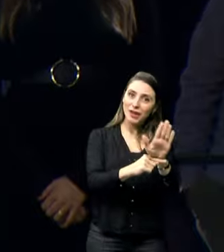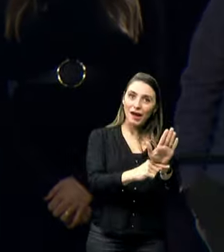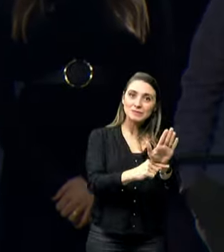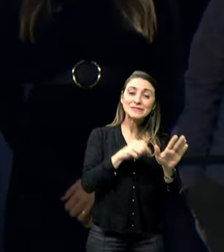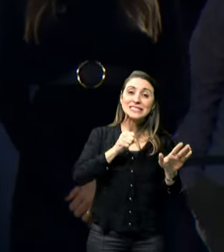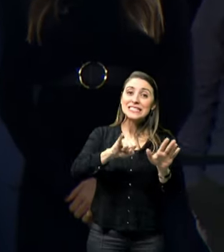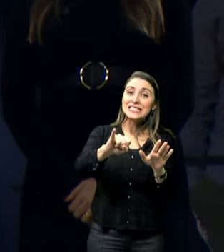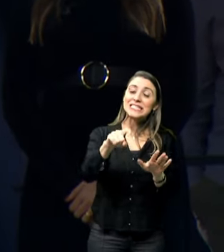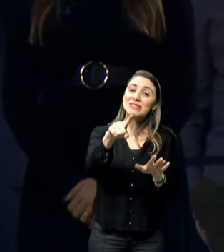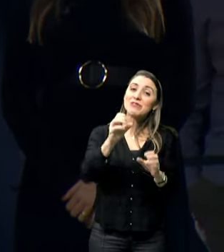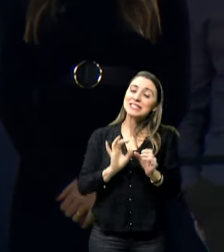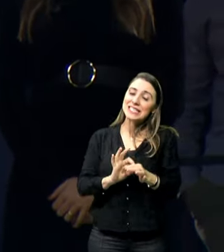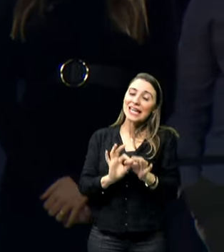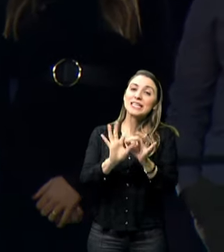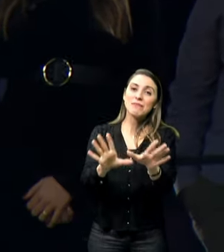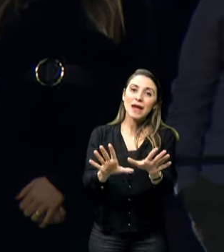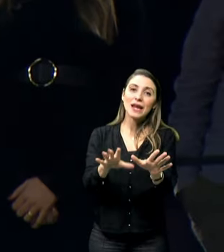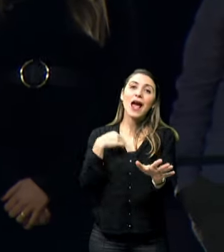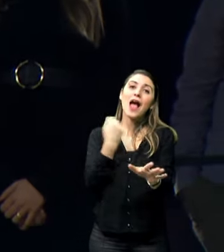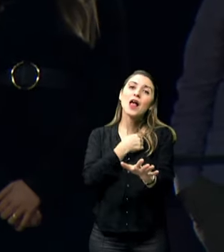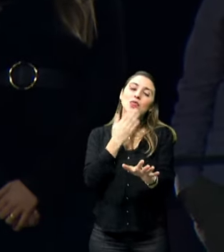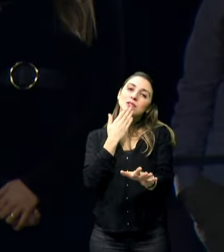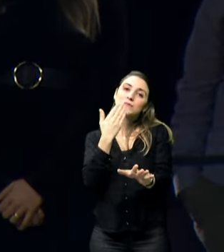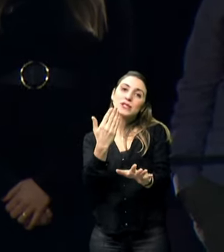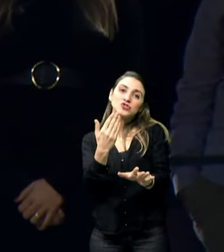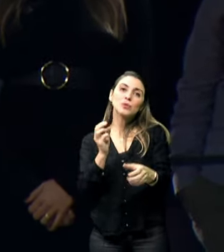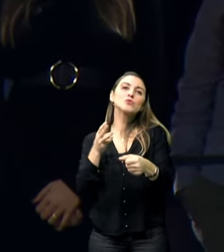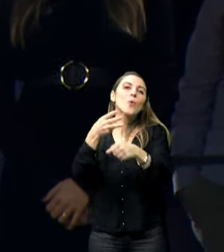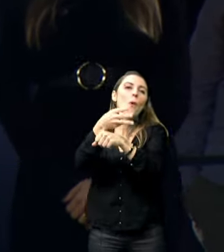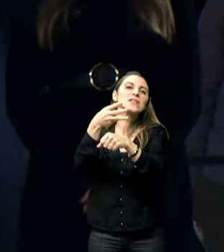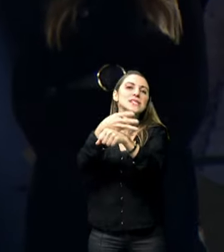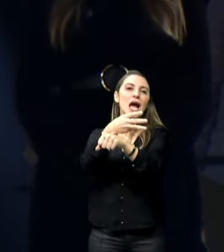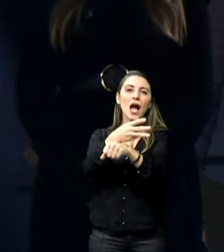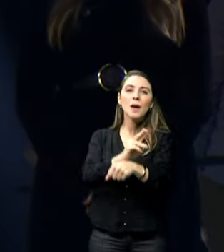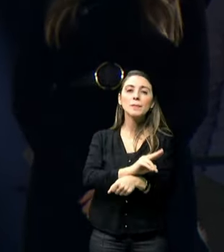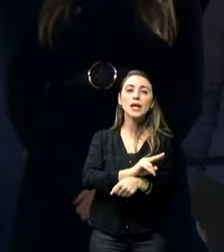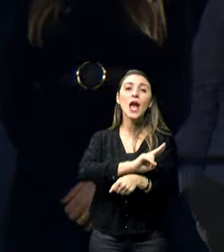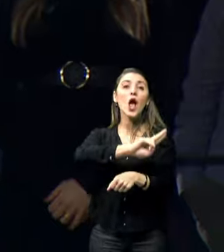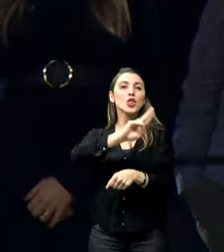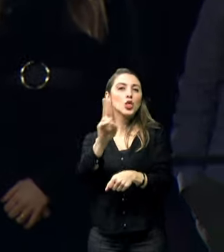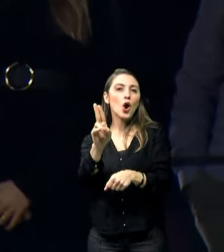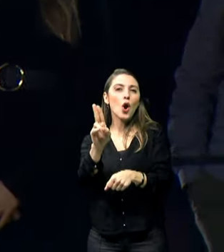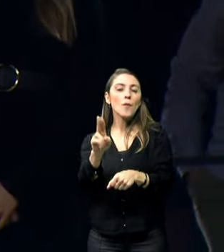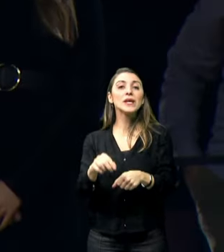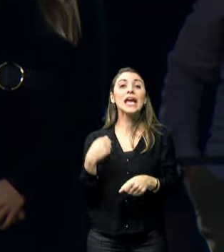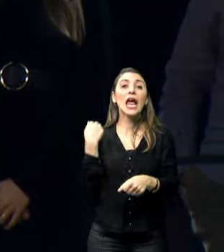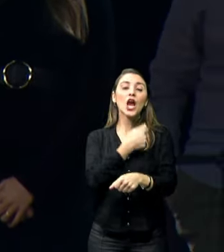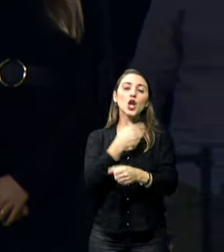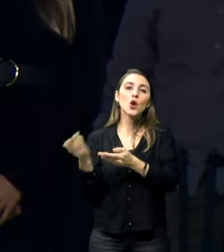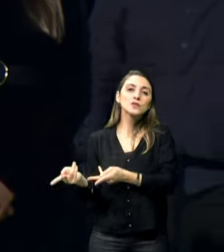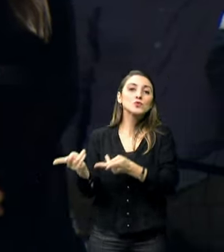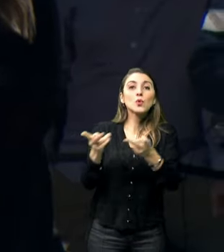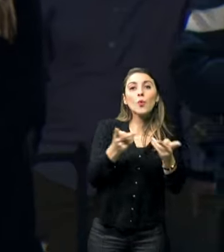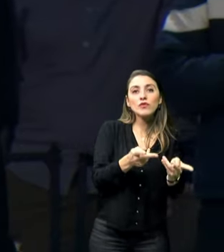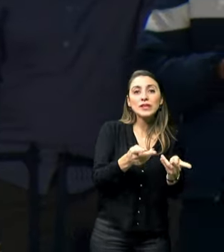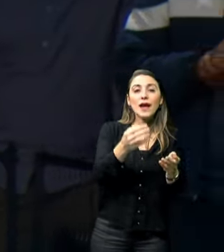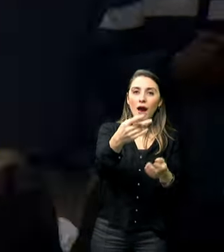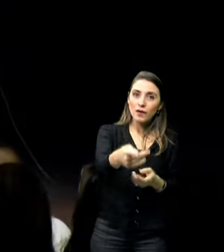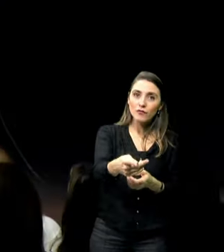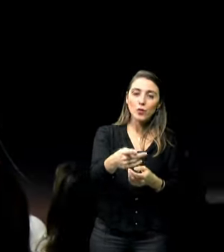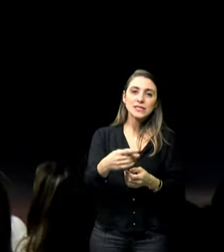puder, deixa o nome, o contato, o WhatsApp. Essa semana ainda você vai receber um convite para nós estarmos juntos, para que possamos